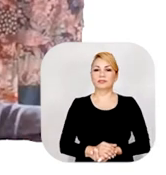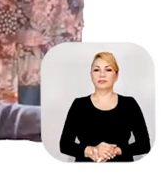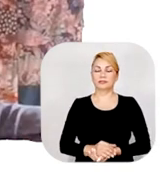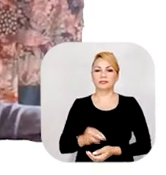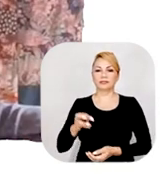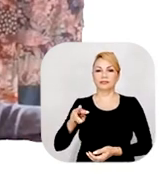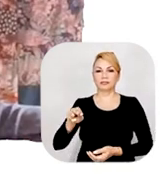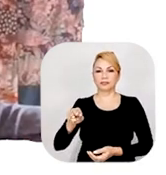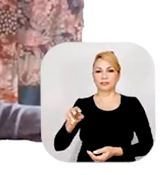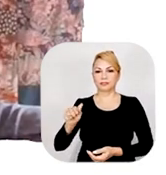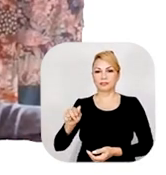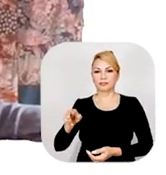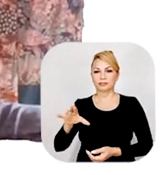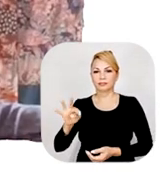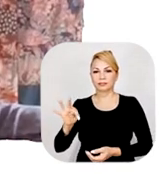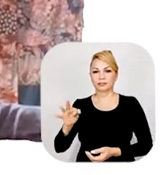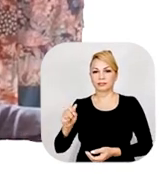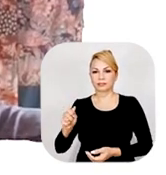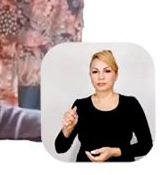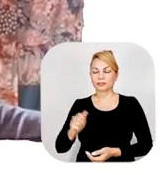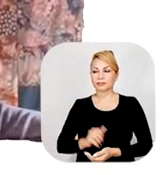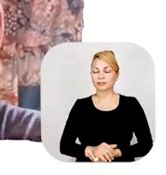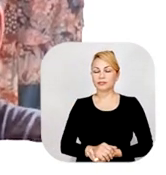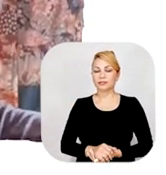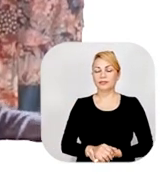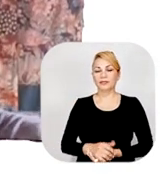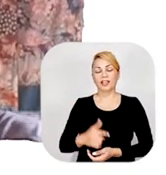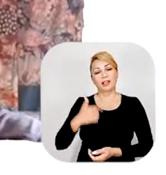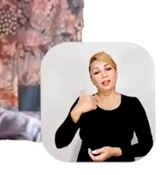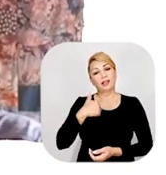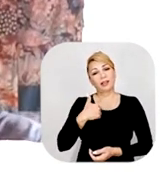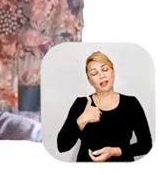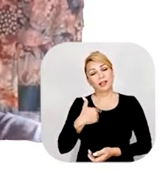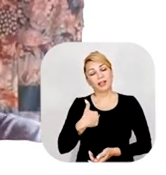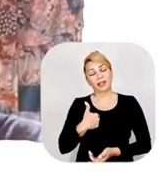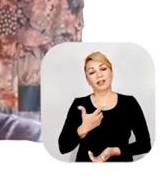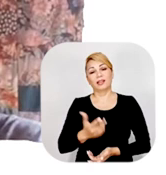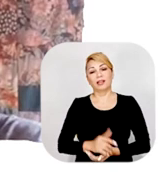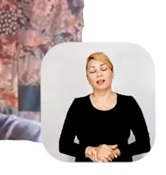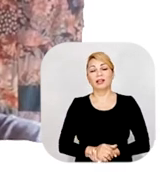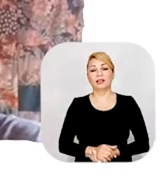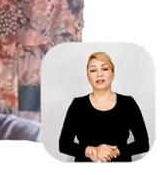Marta? Bom, eu, vai lá. Não, eu estou muito